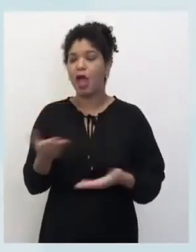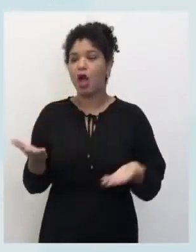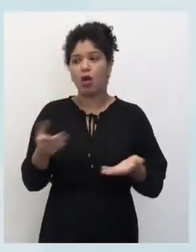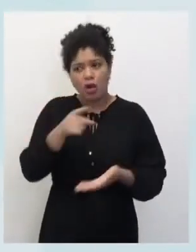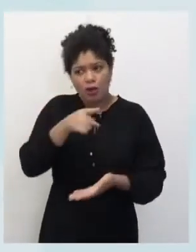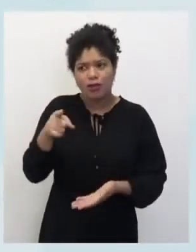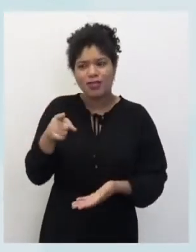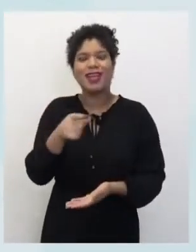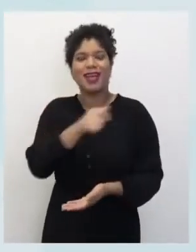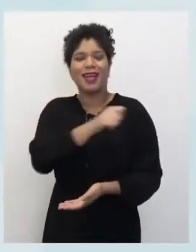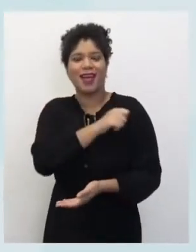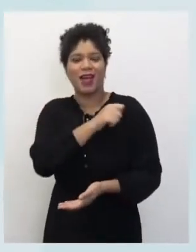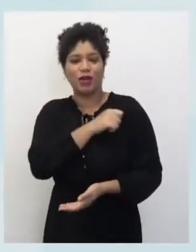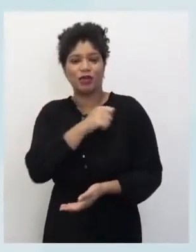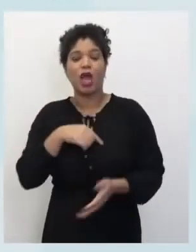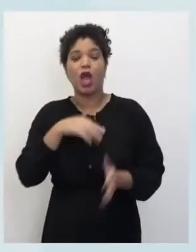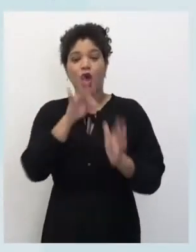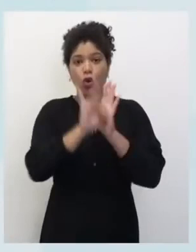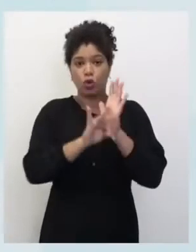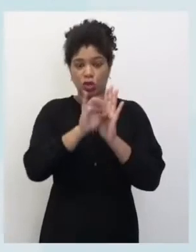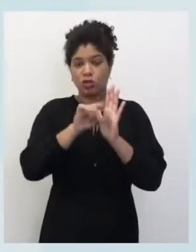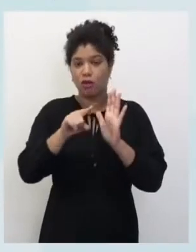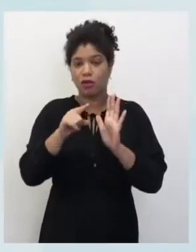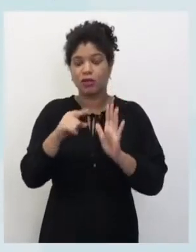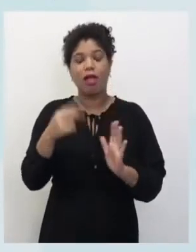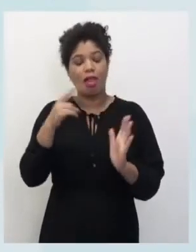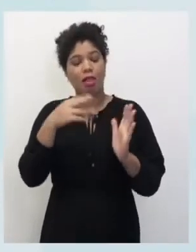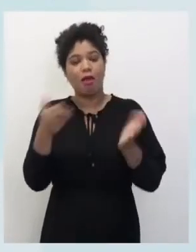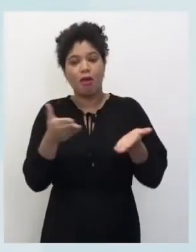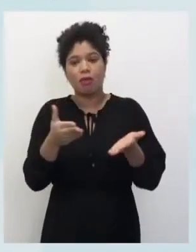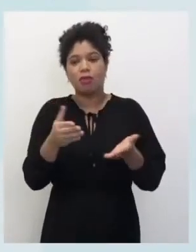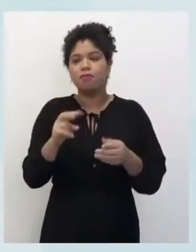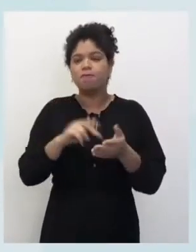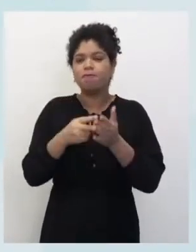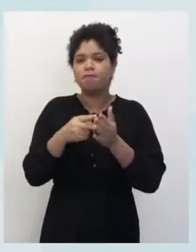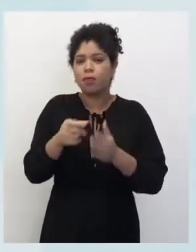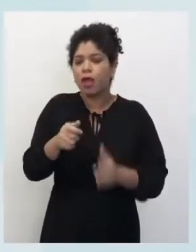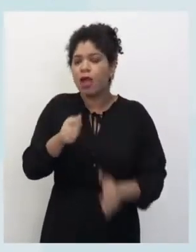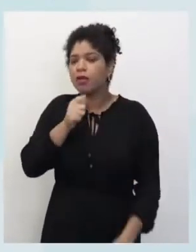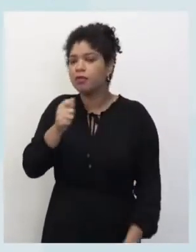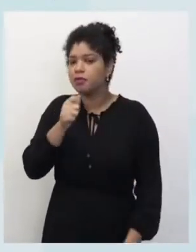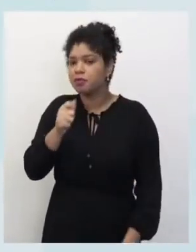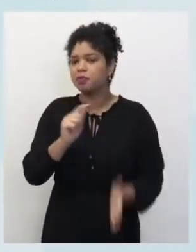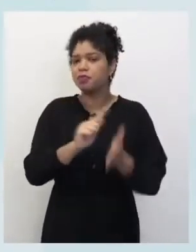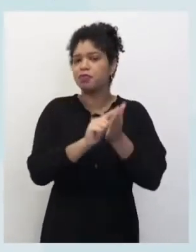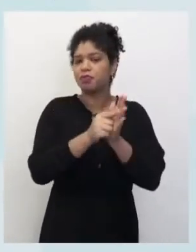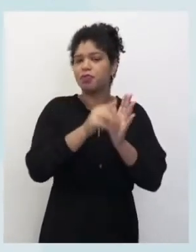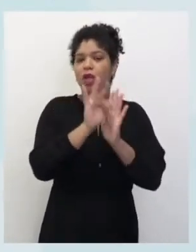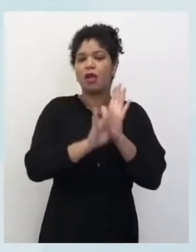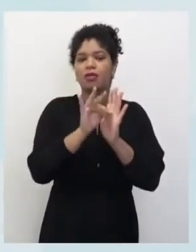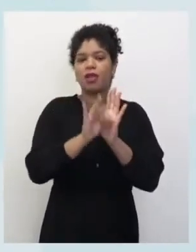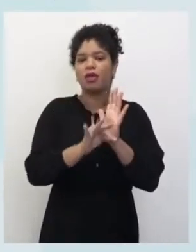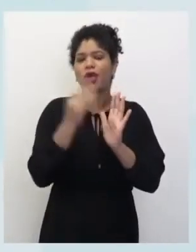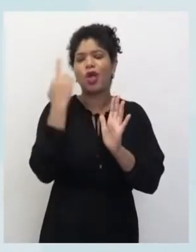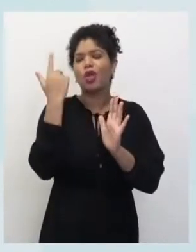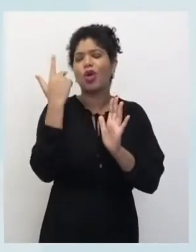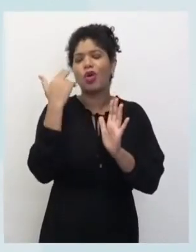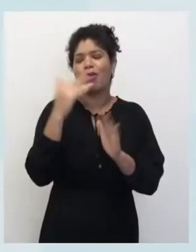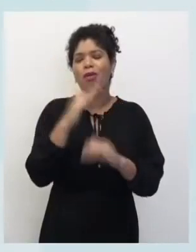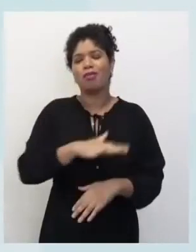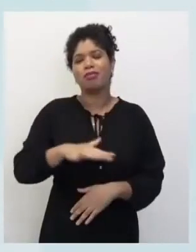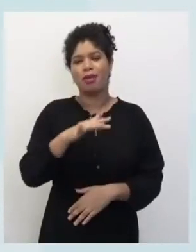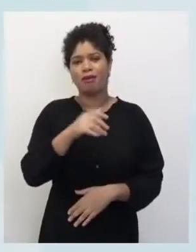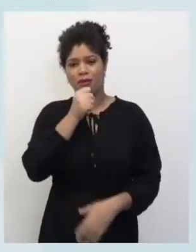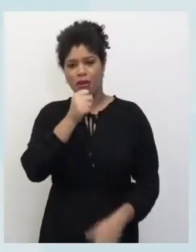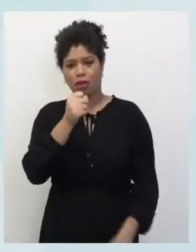estudante. O texto que você acaba de ler é uma entrevista, gênero textual bastante comum em mídias jornalísticas,